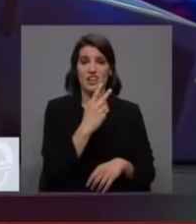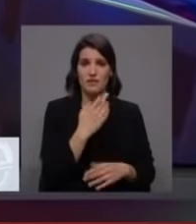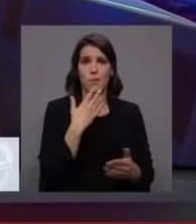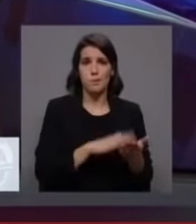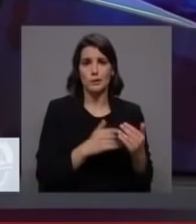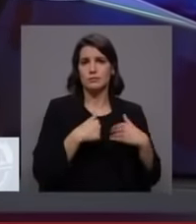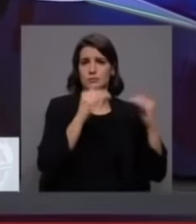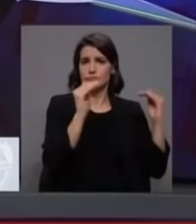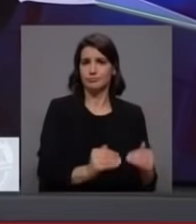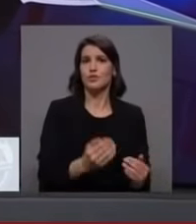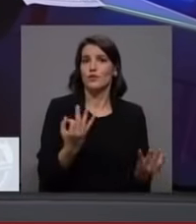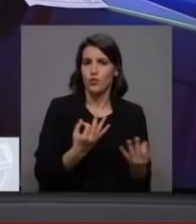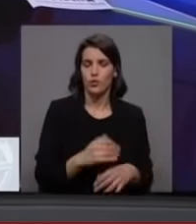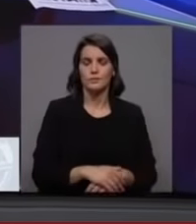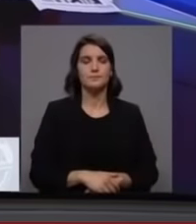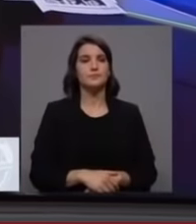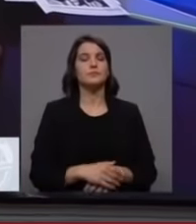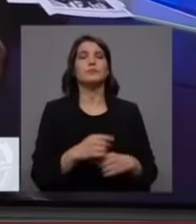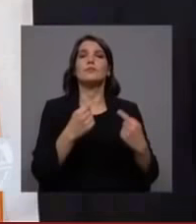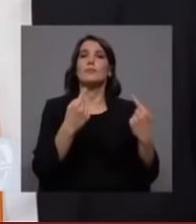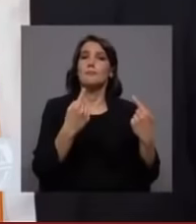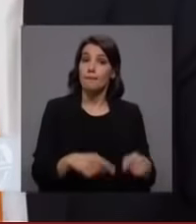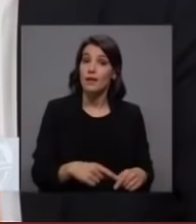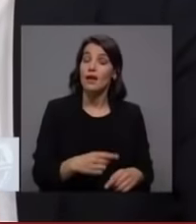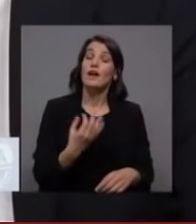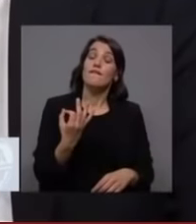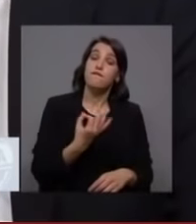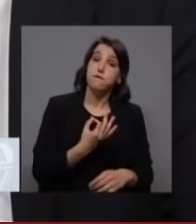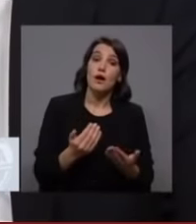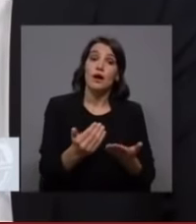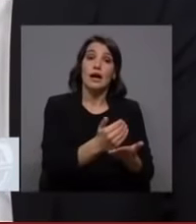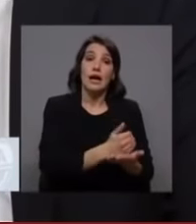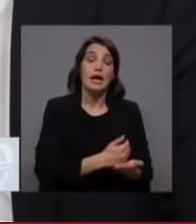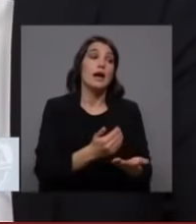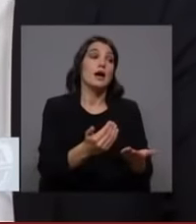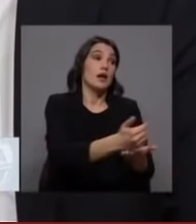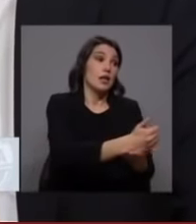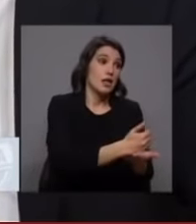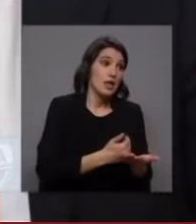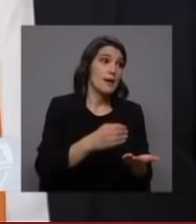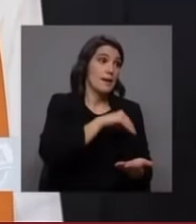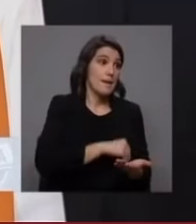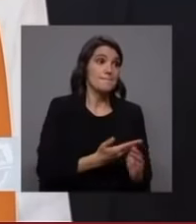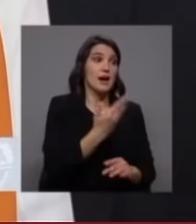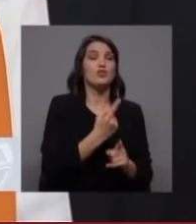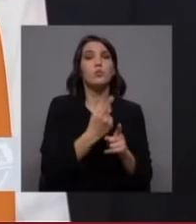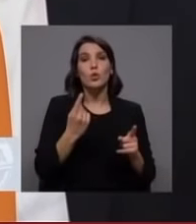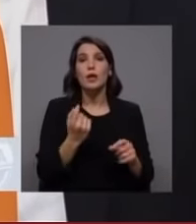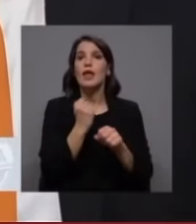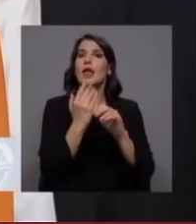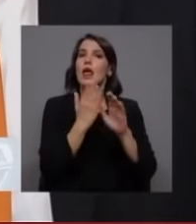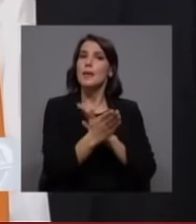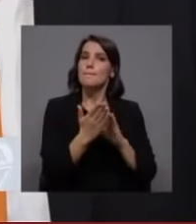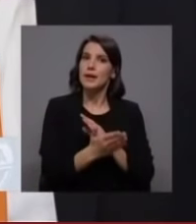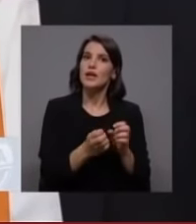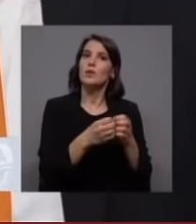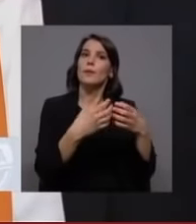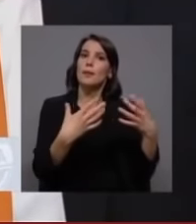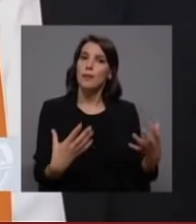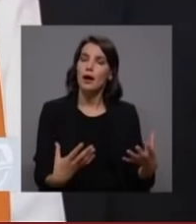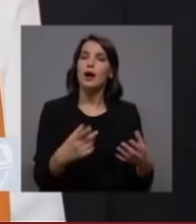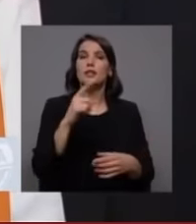e aquilo que tem entendeu Então aumentado a receita é o facto do emprego ter crescido e felizmente os rendimentos